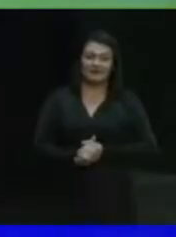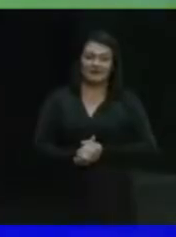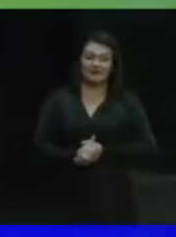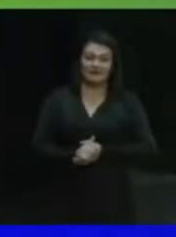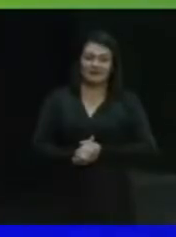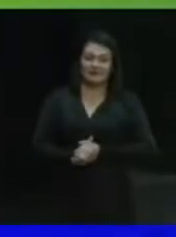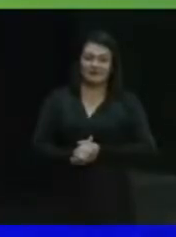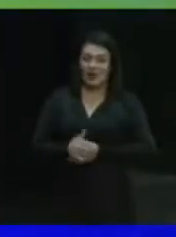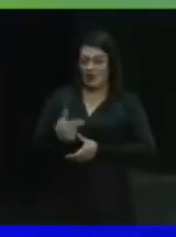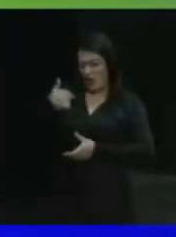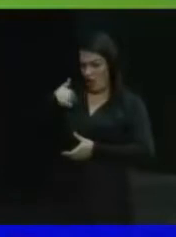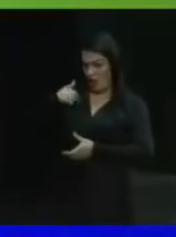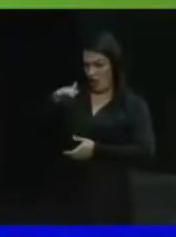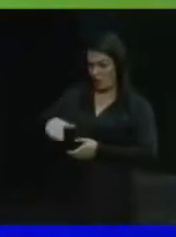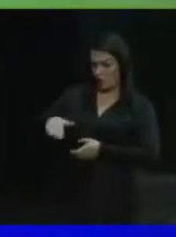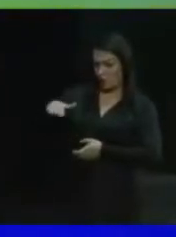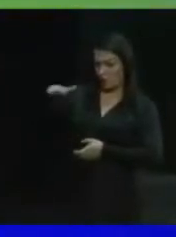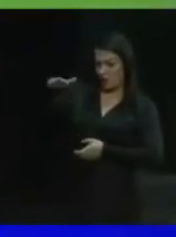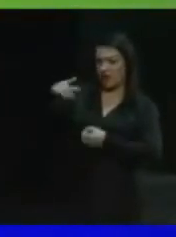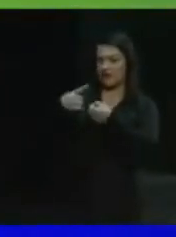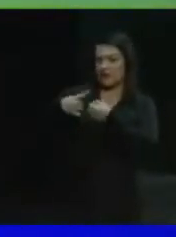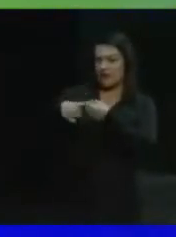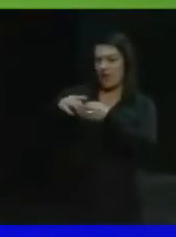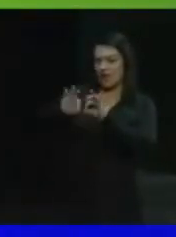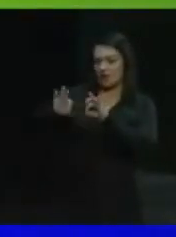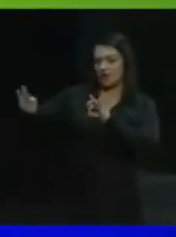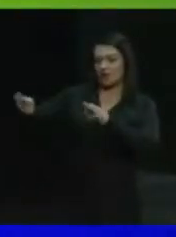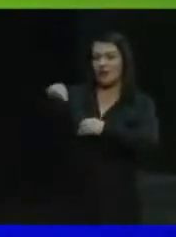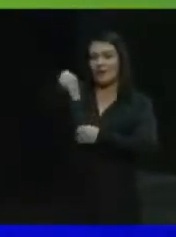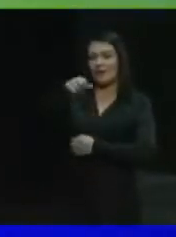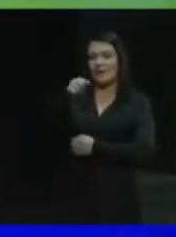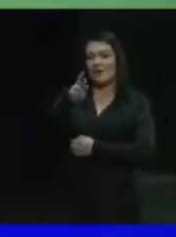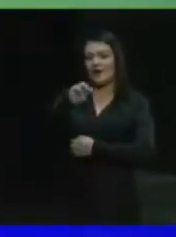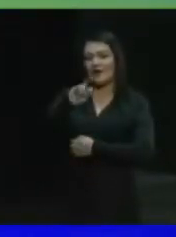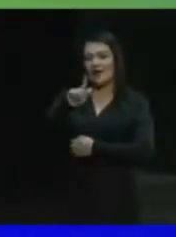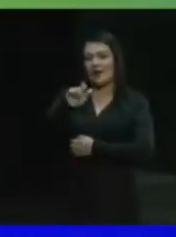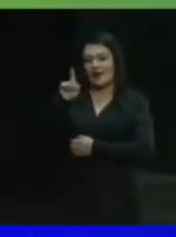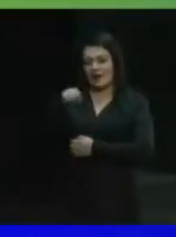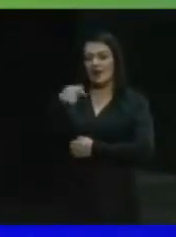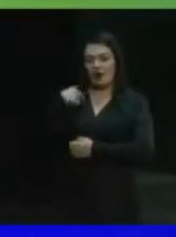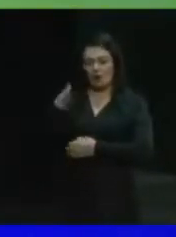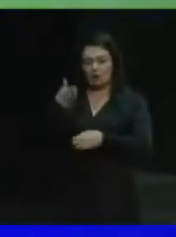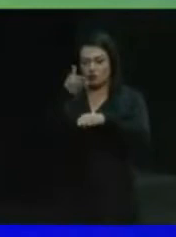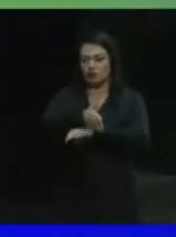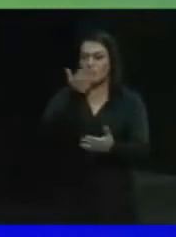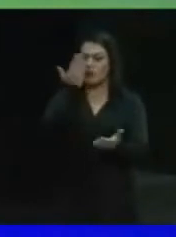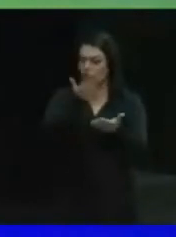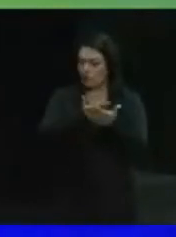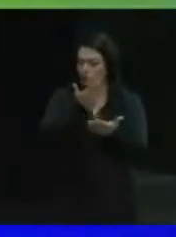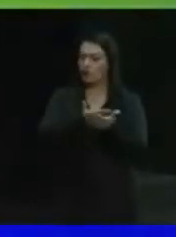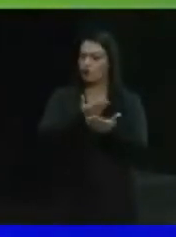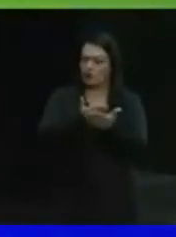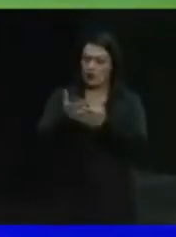Eu cresci no interior, na querida Maringá, e frequentei tanto